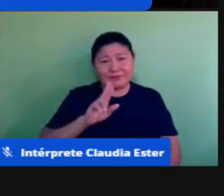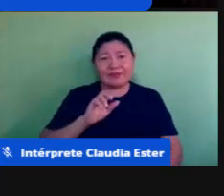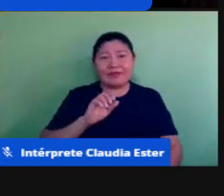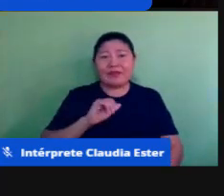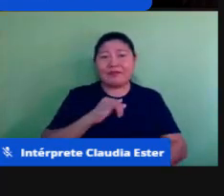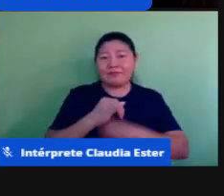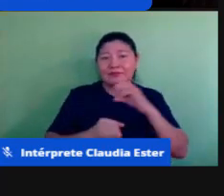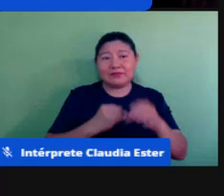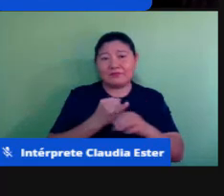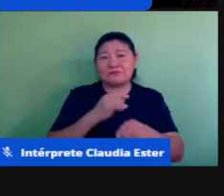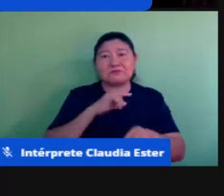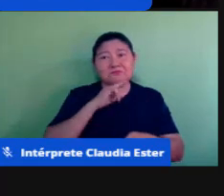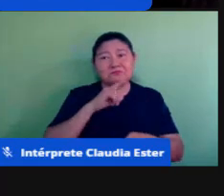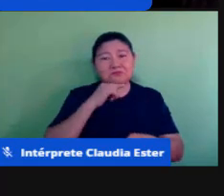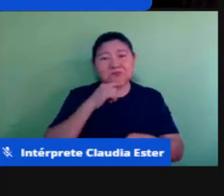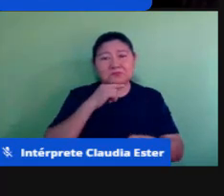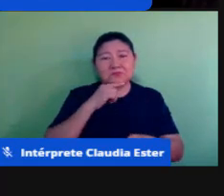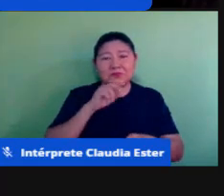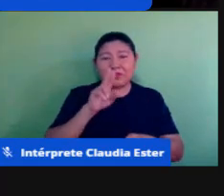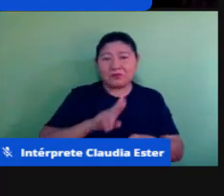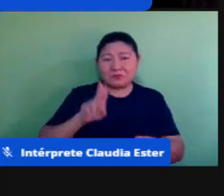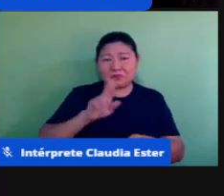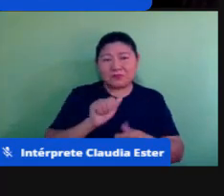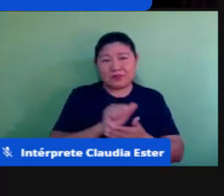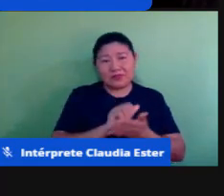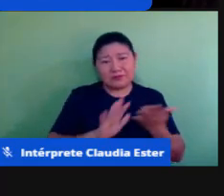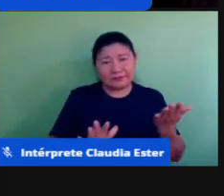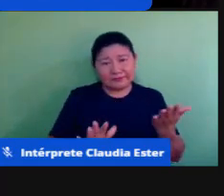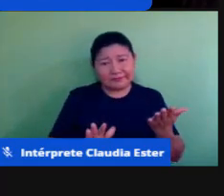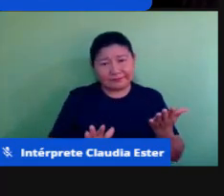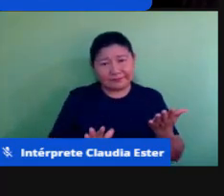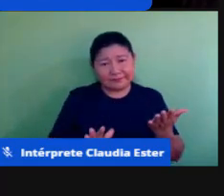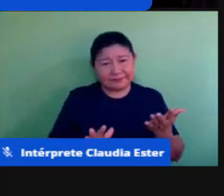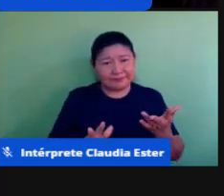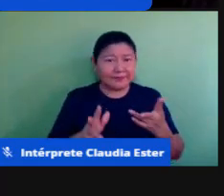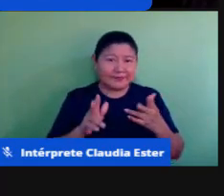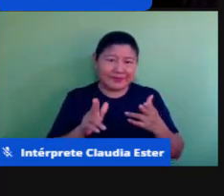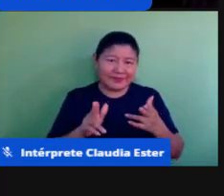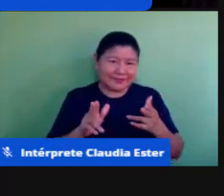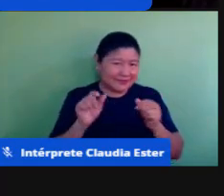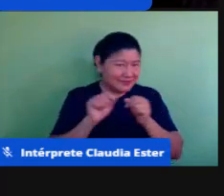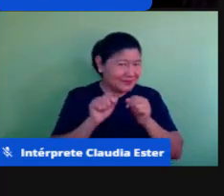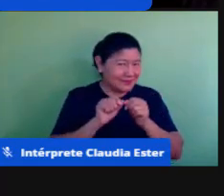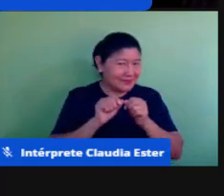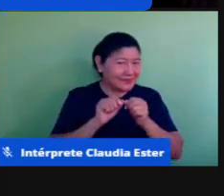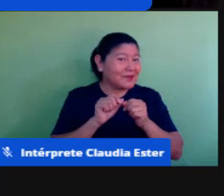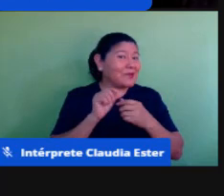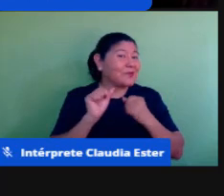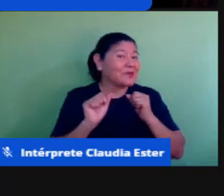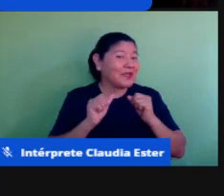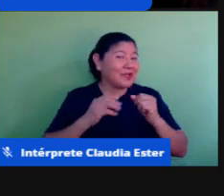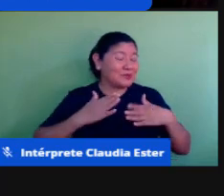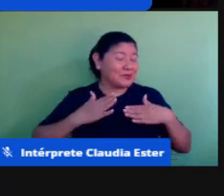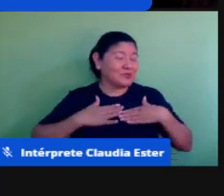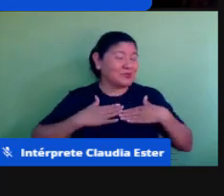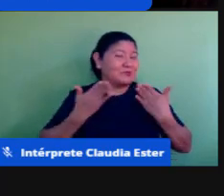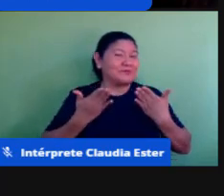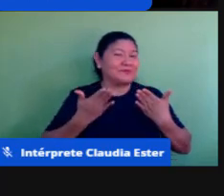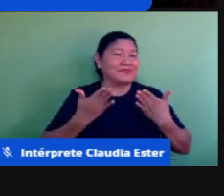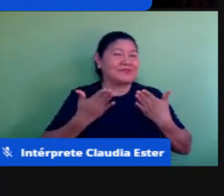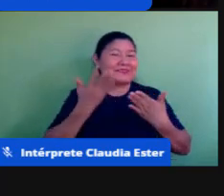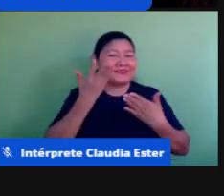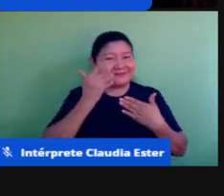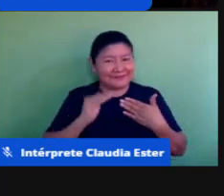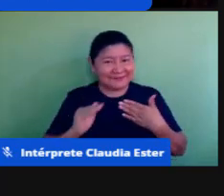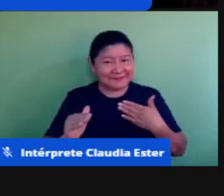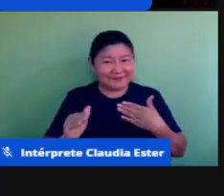Jamboard, esse autoditado. Então, você manda um mimo para os seus alunos, ó. Esse aqui, ó, é uma sugestão.